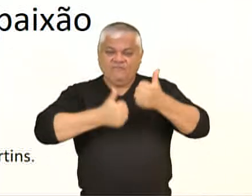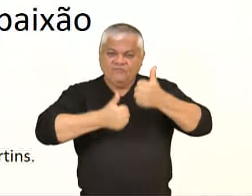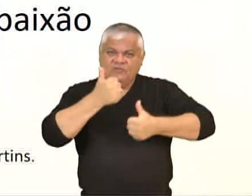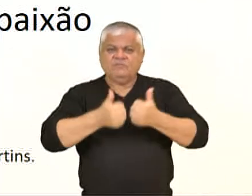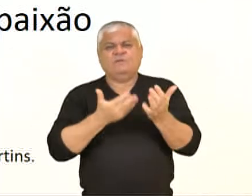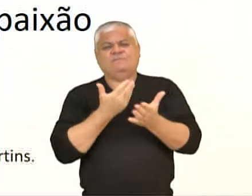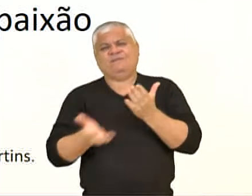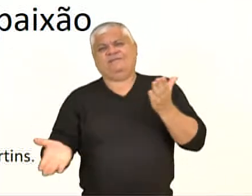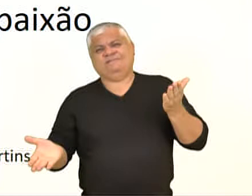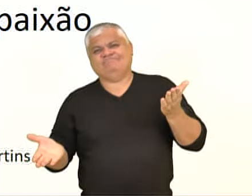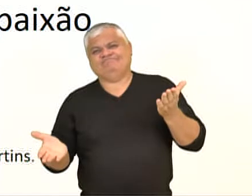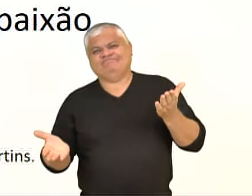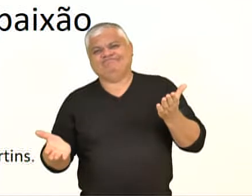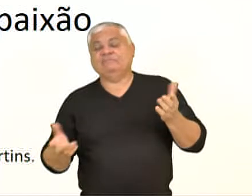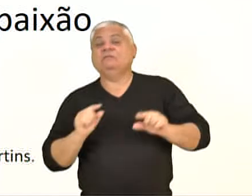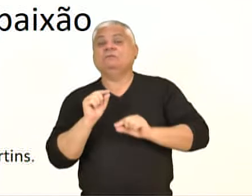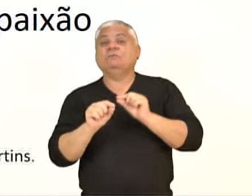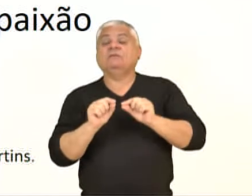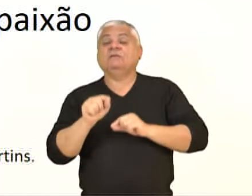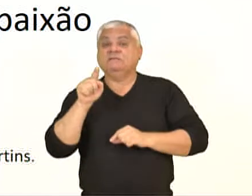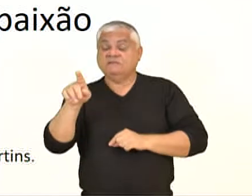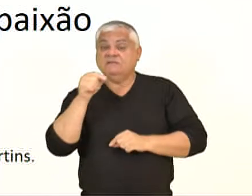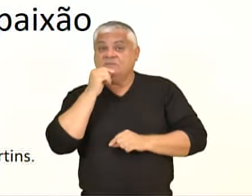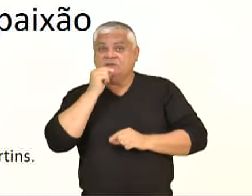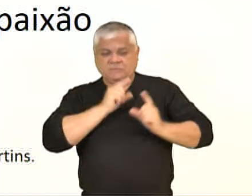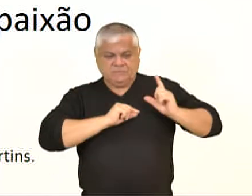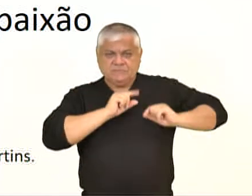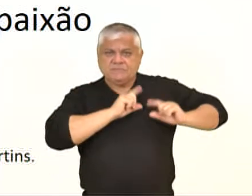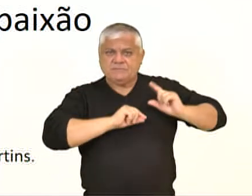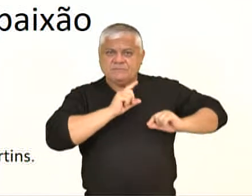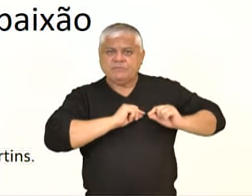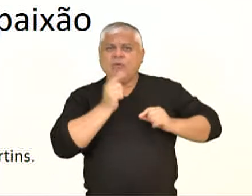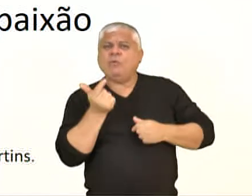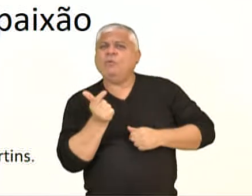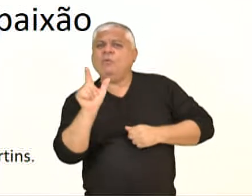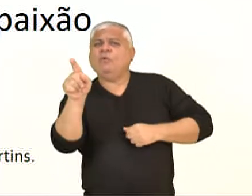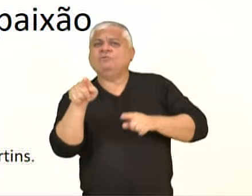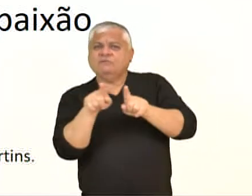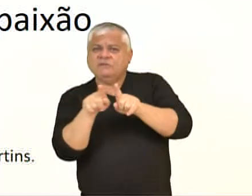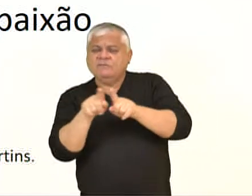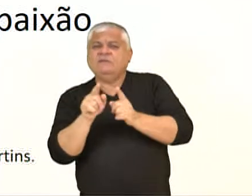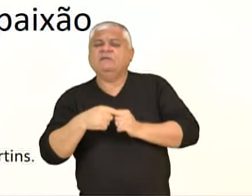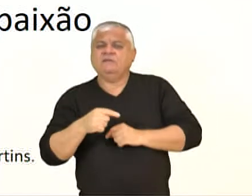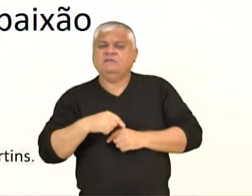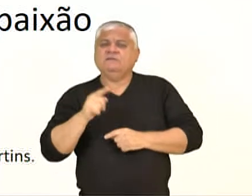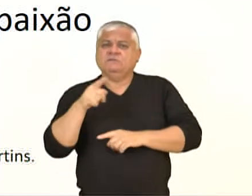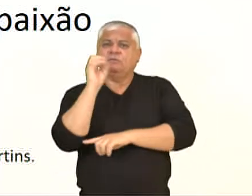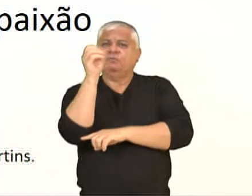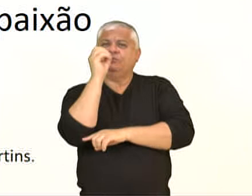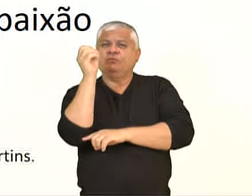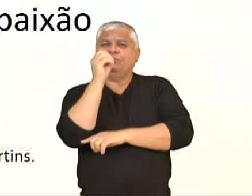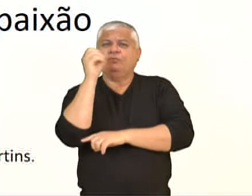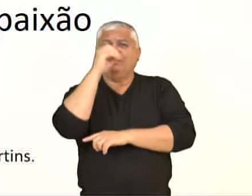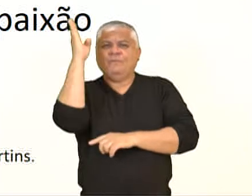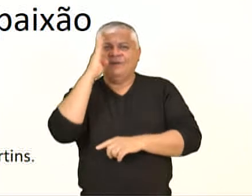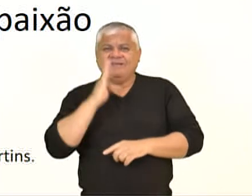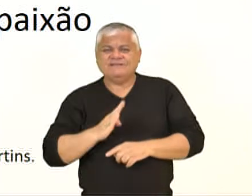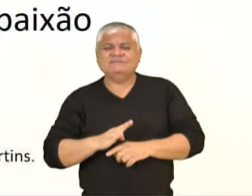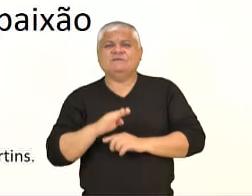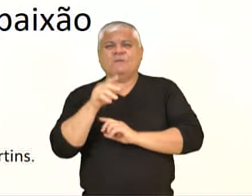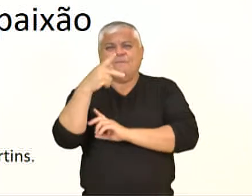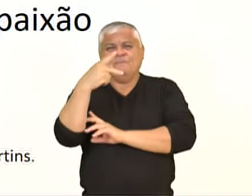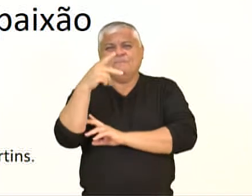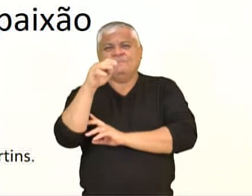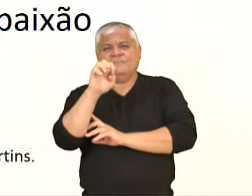com isso. Citei o Cruzeiro, poderia ser outro, o caso do Brasil de Pelotas em 2014, mas